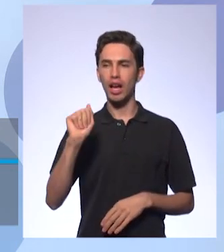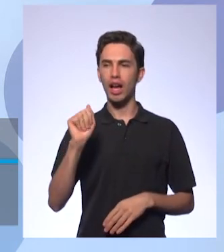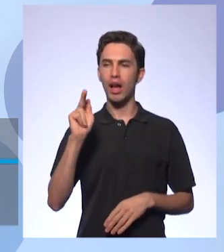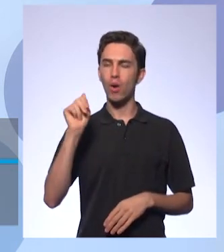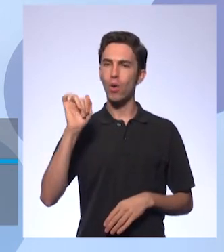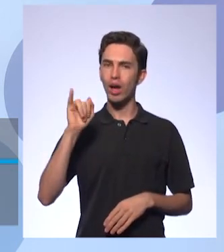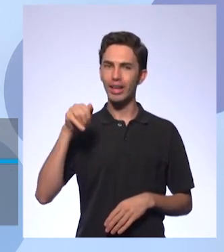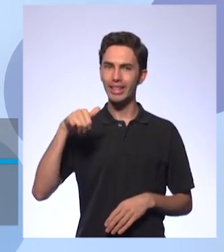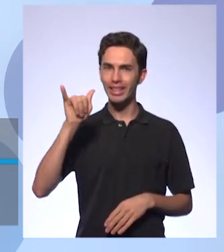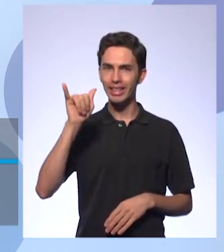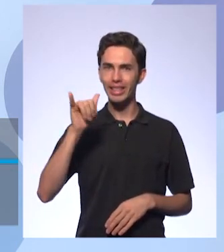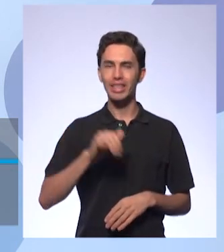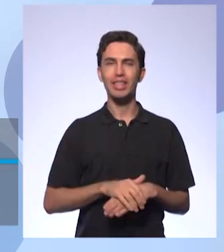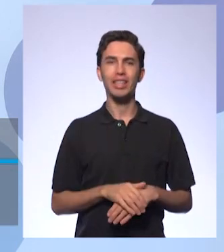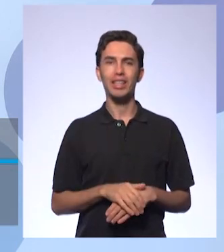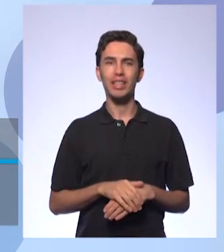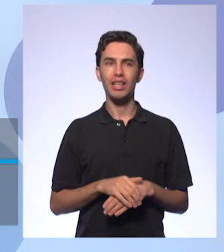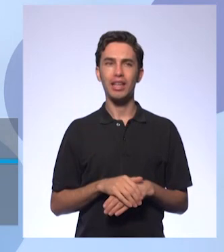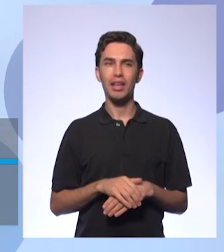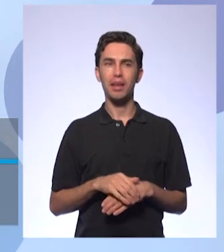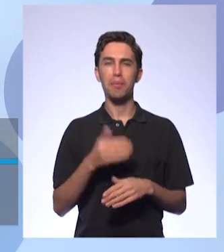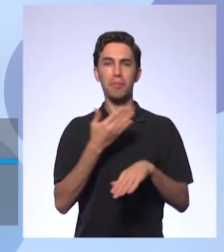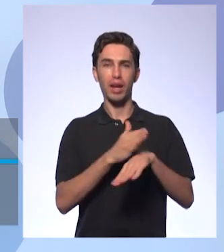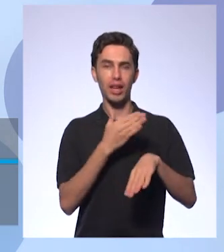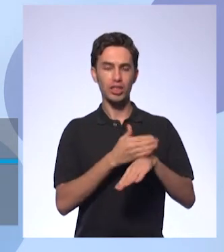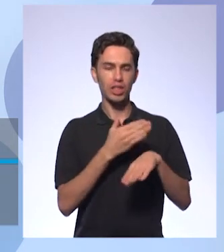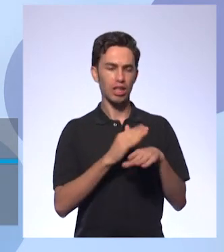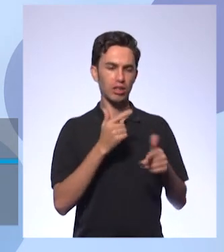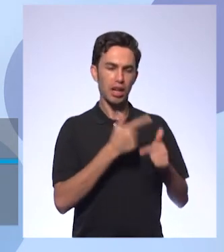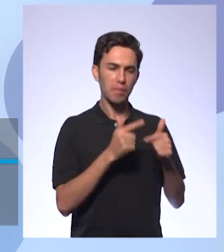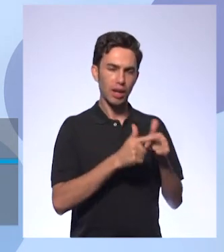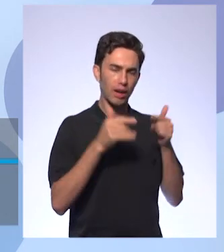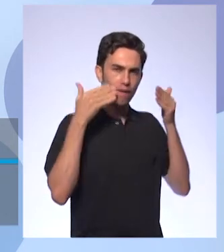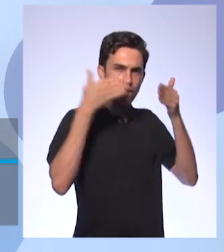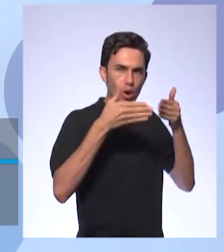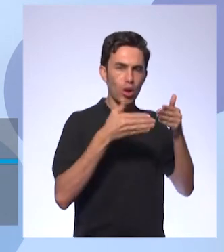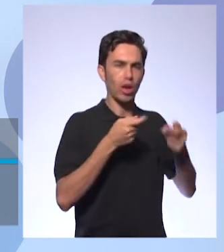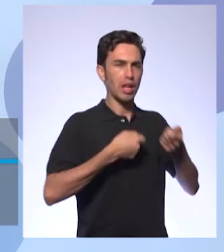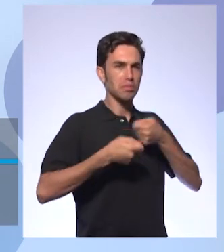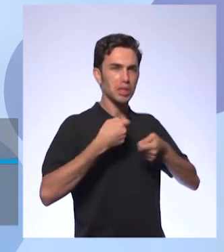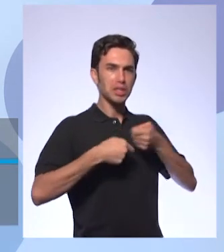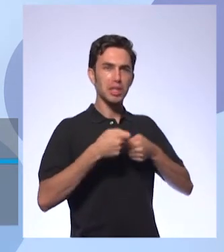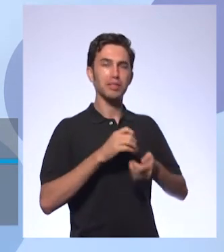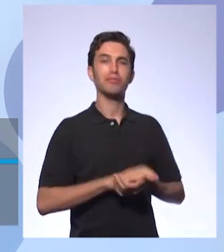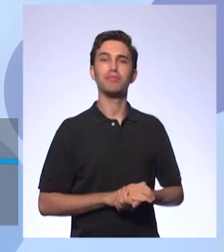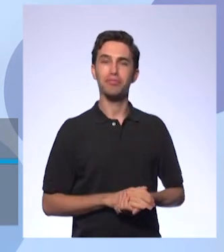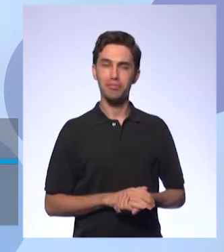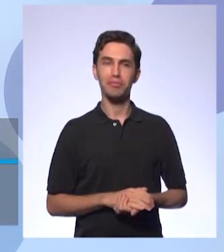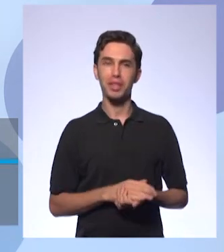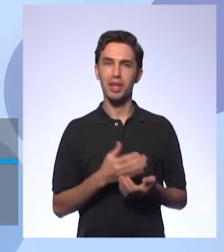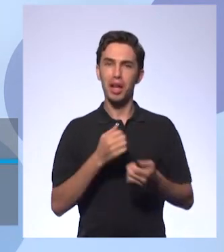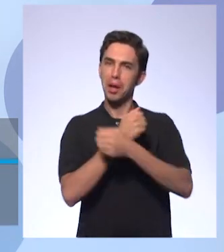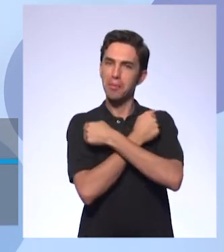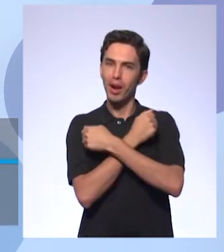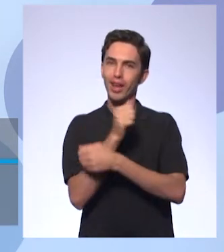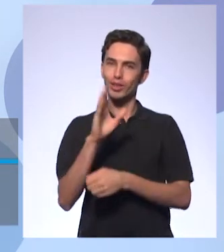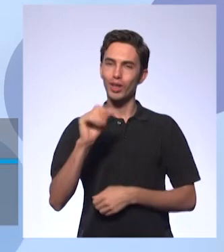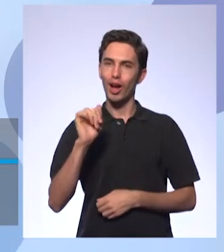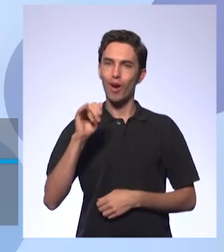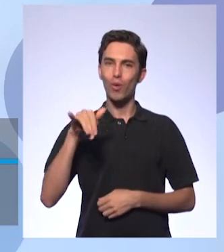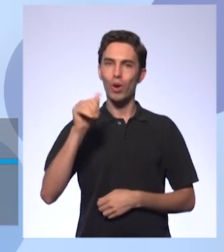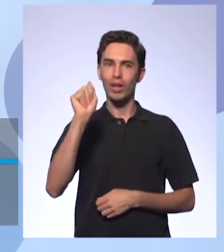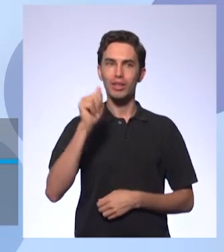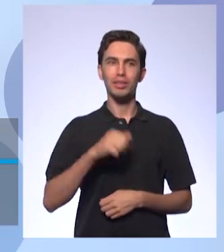Cauane Freitas, de novo a Cauane, olha, praticando, trabalhando foco, administrando. Tantas perguntas para a Cauane. Então, um abraço, Cauane. Ó. Concentração